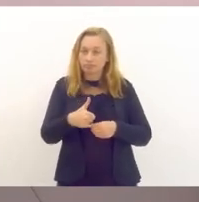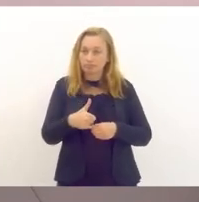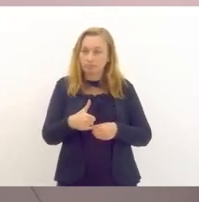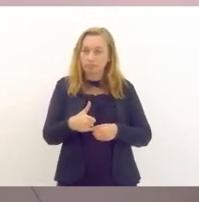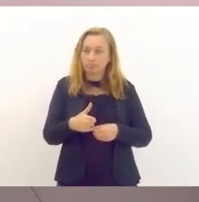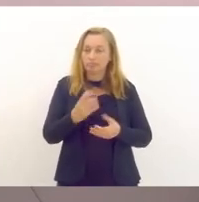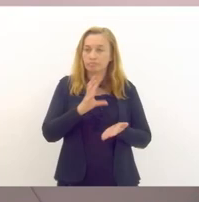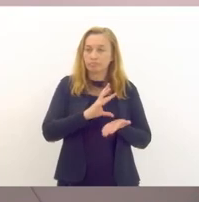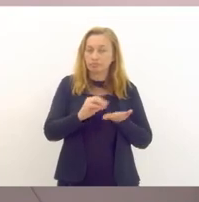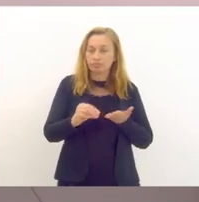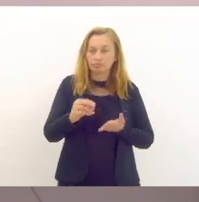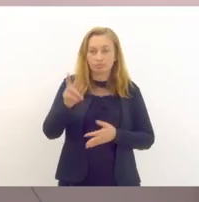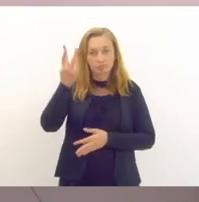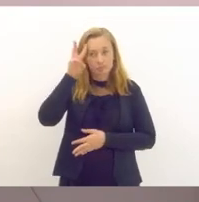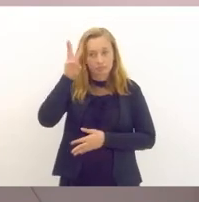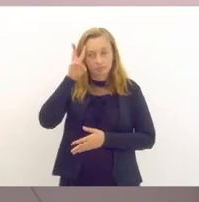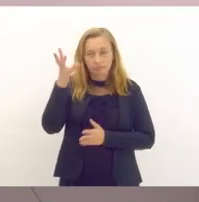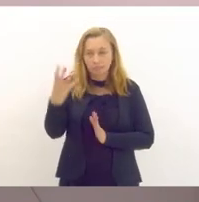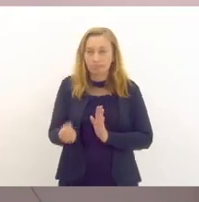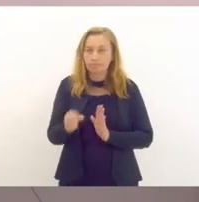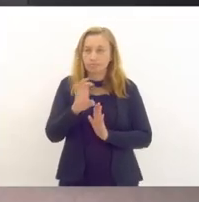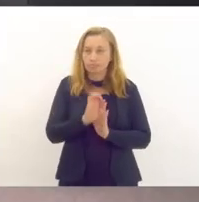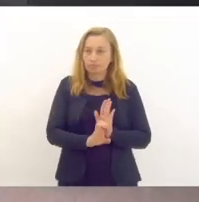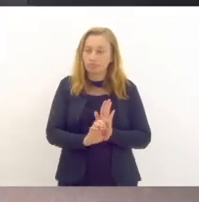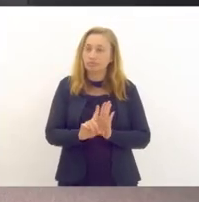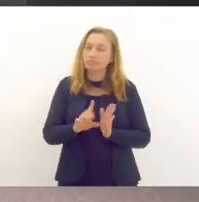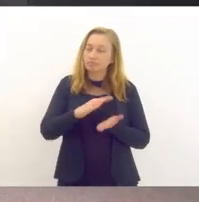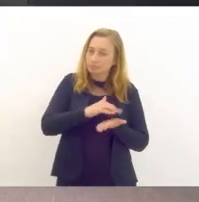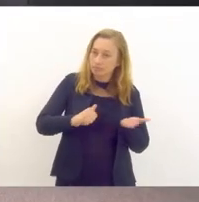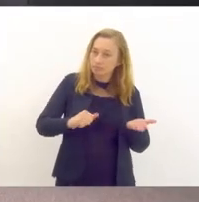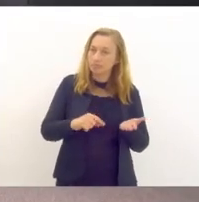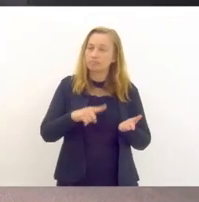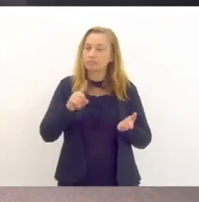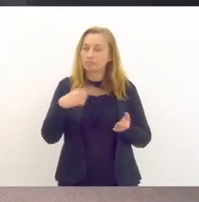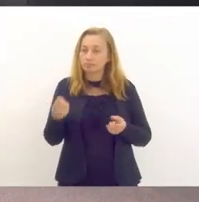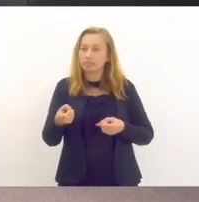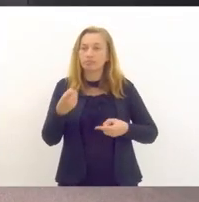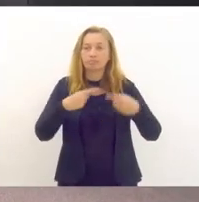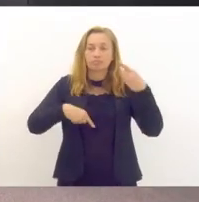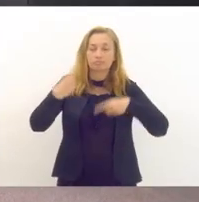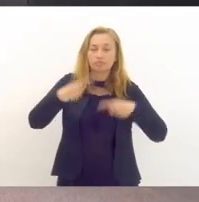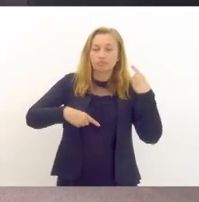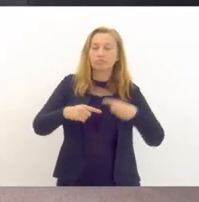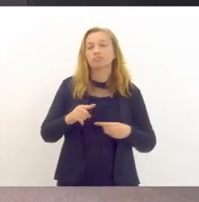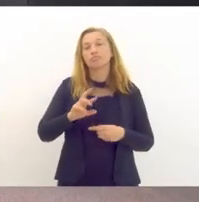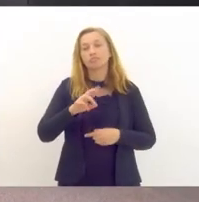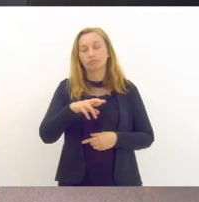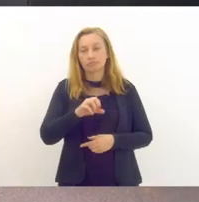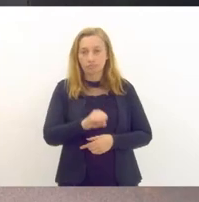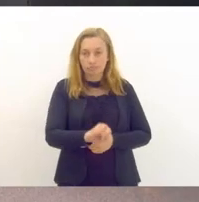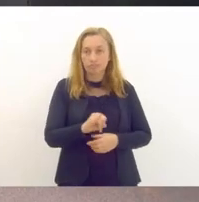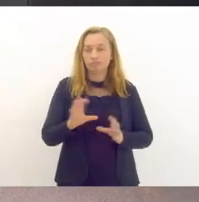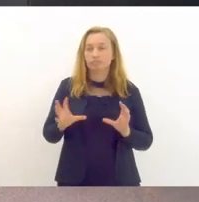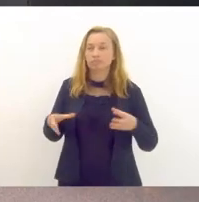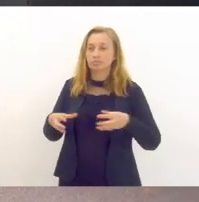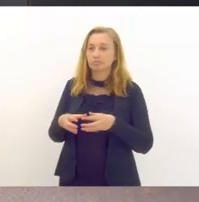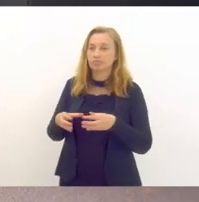a pauta de terça receberá emendas a gente tira e vamos discutir vocês vão fazer audiências públicas logicamente